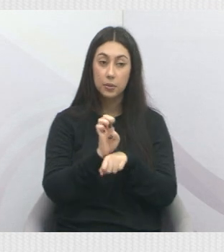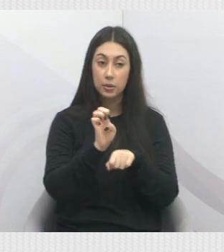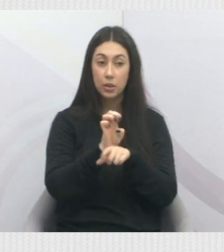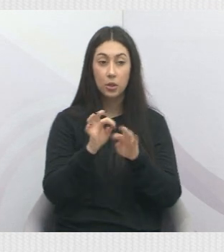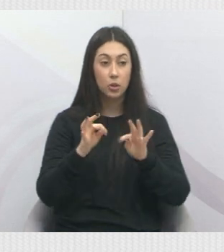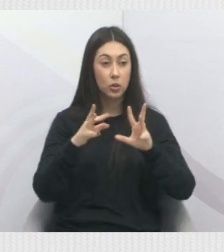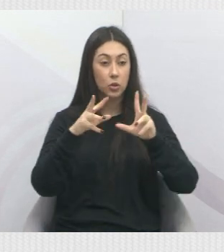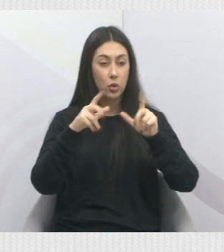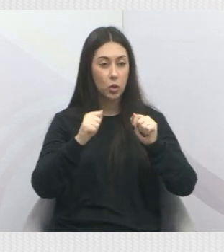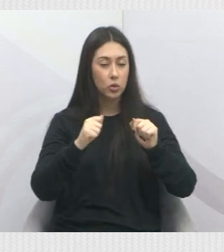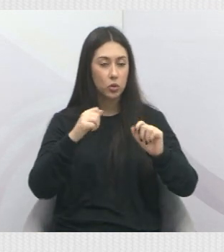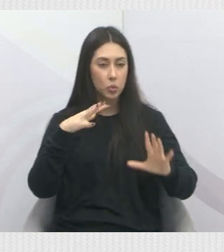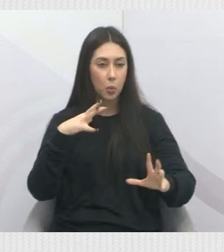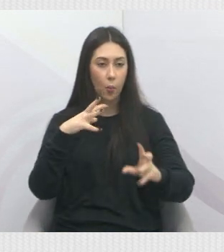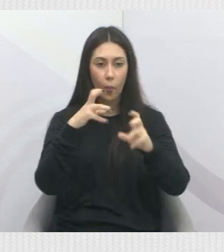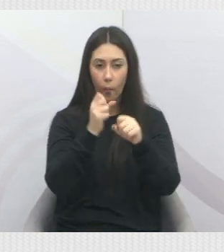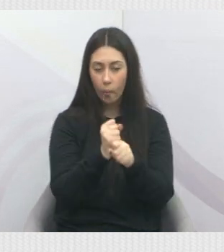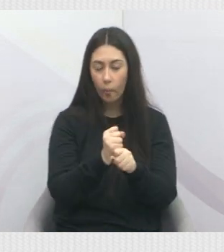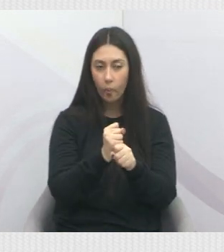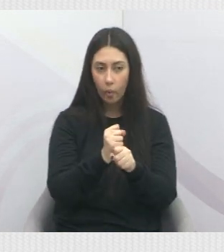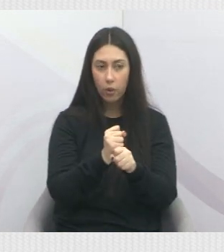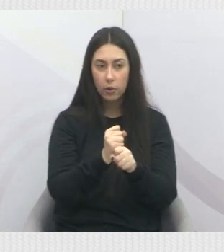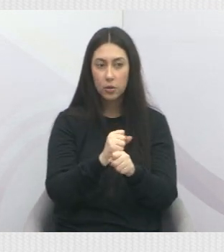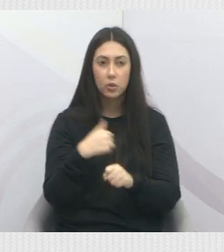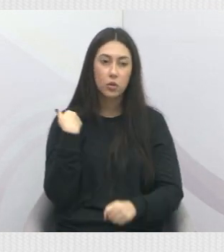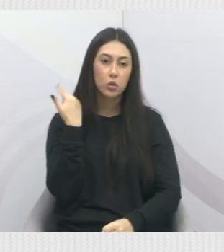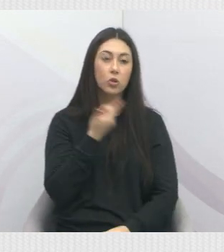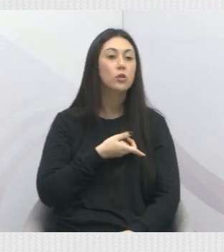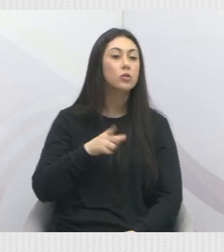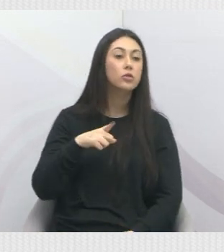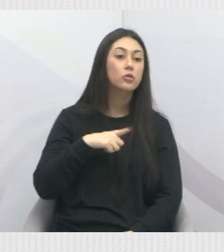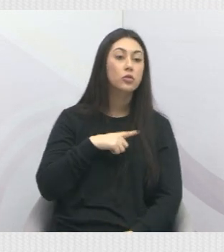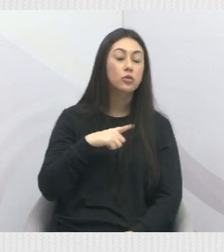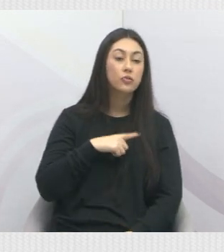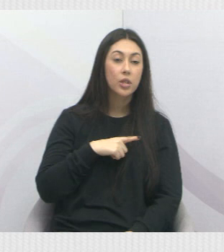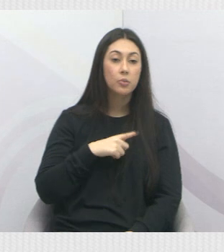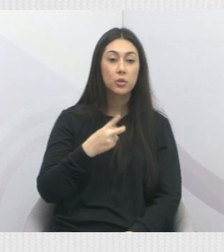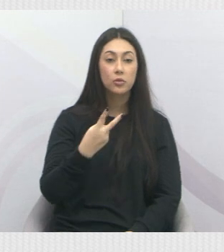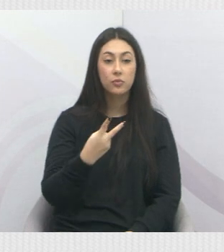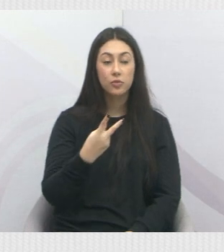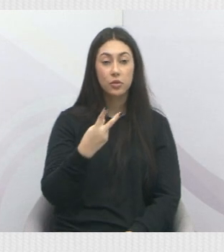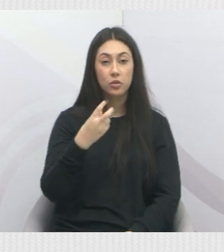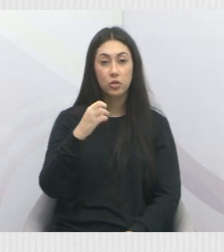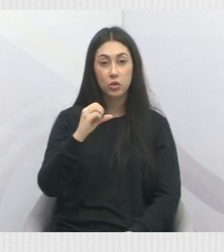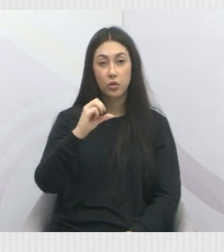né? Somando todos os recursos vinculados, a gente teve as receitas de R$